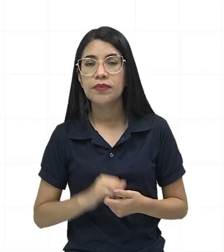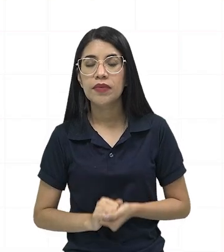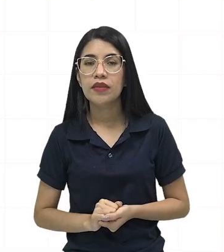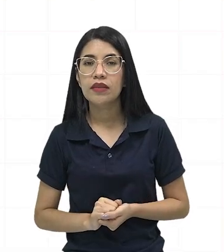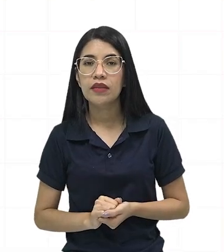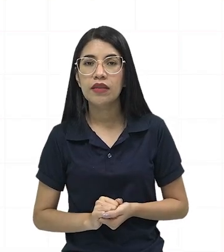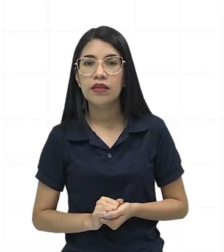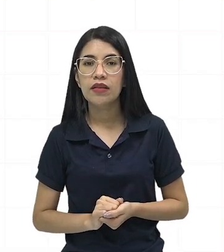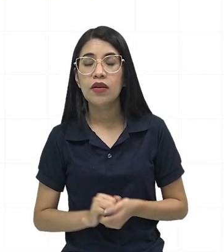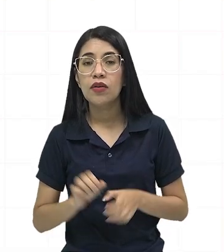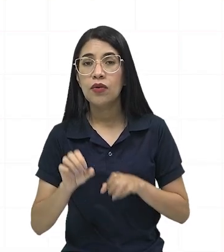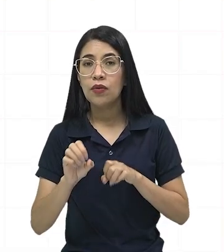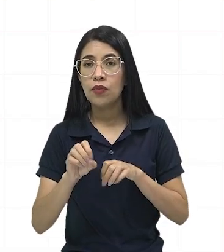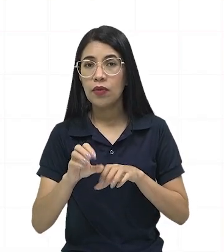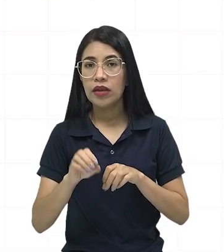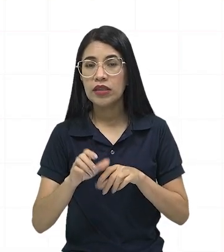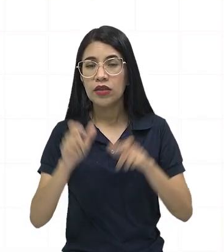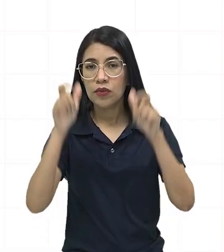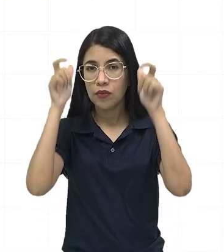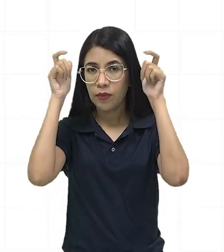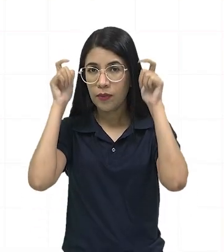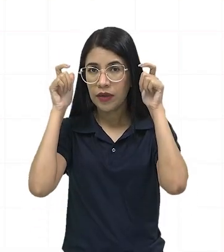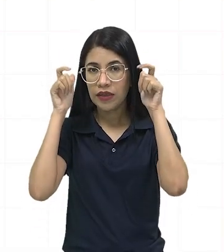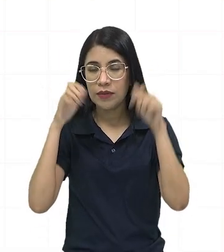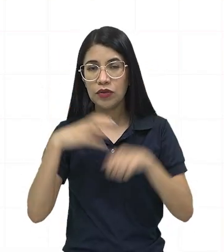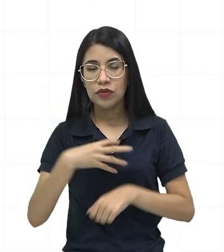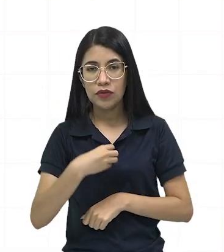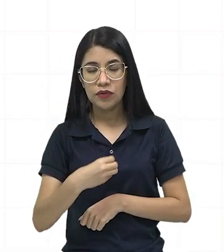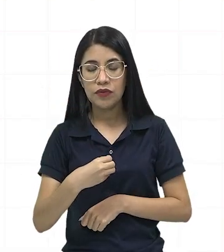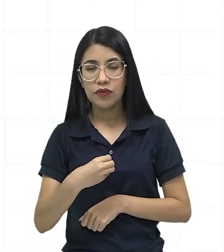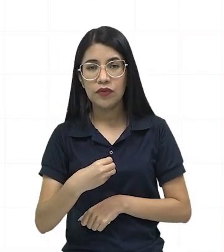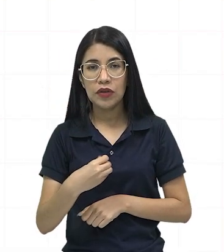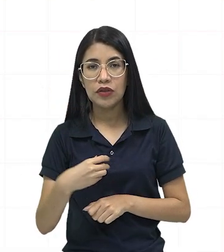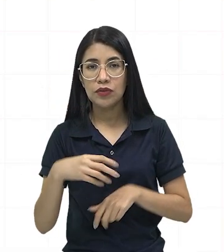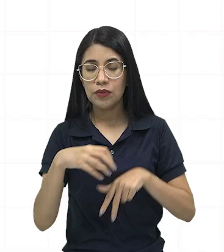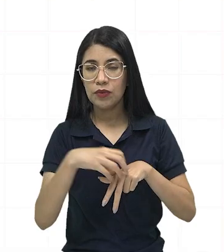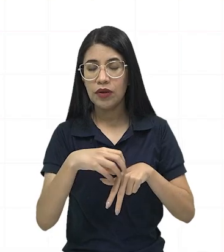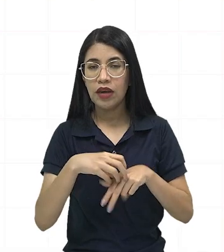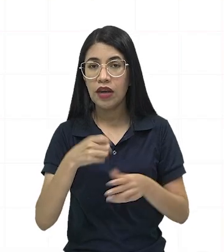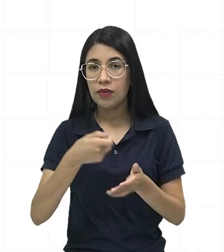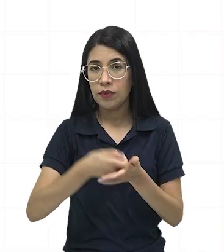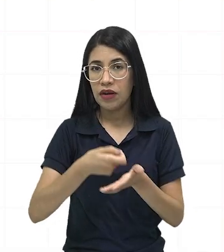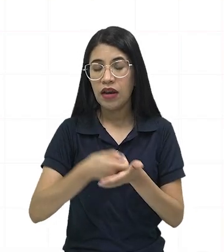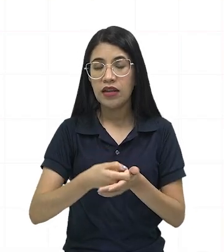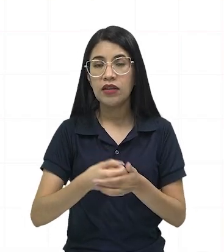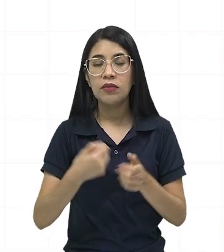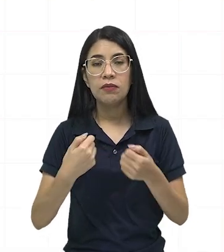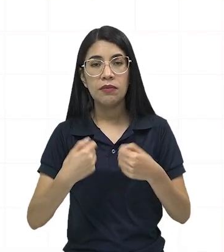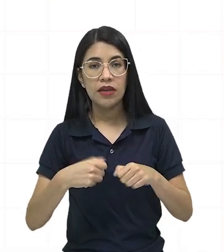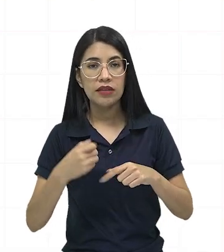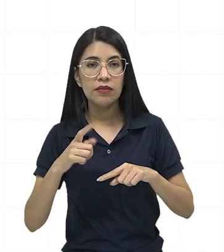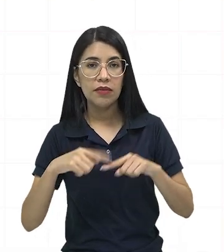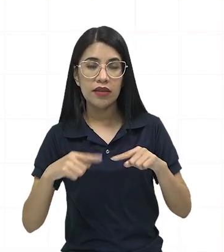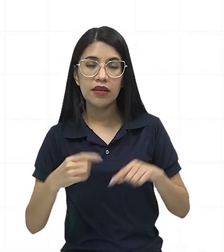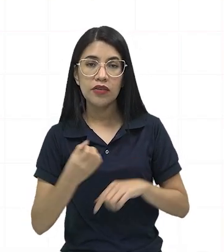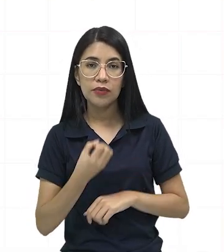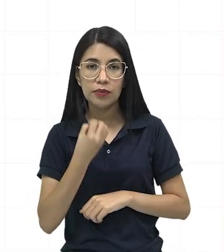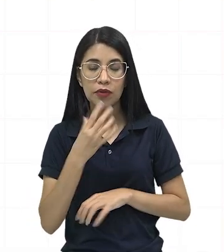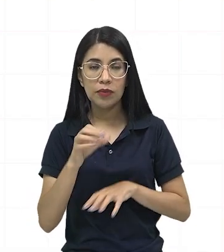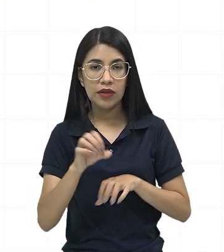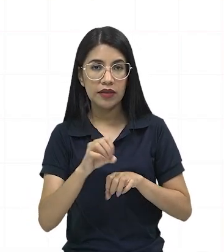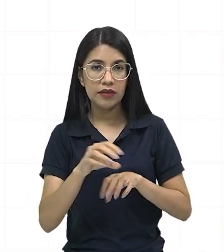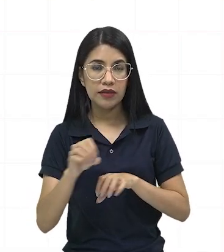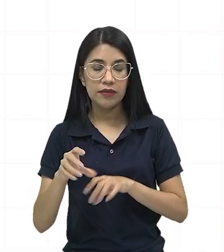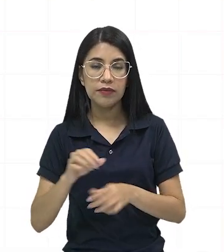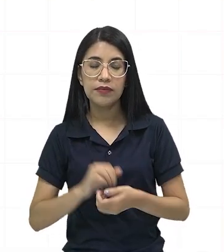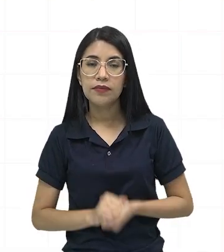a educação para um príncipe, né, mesmo porque ele tinha filhos, né, ela era muito rigorosa, então precisava de material de estudo, tá? Então